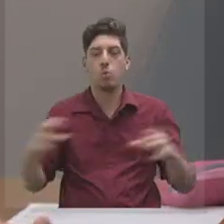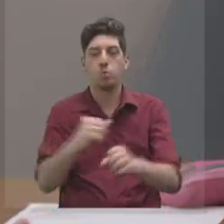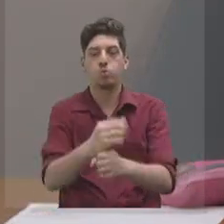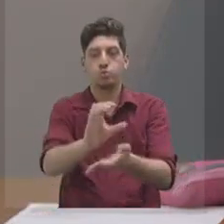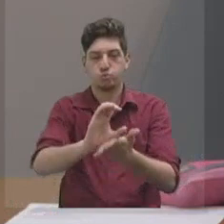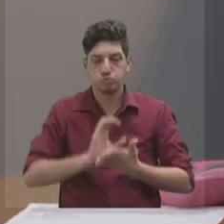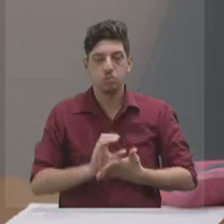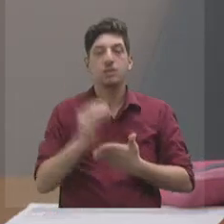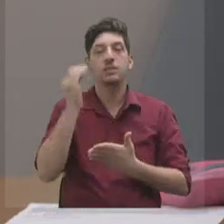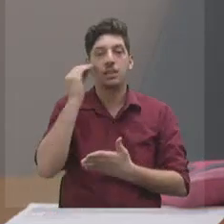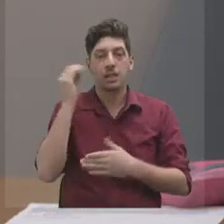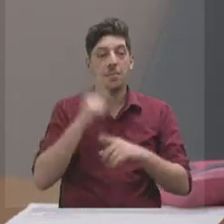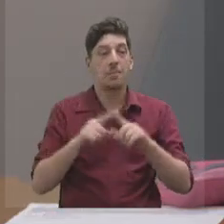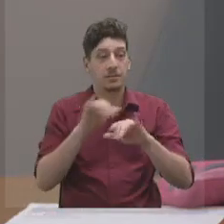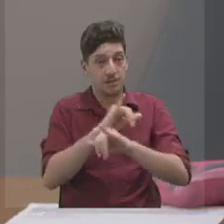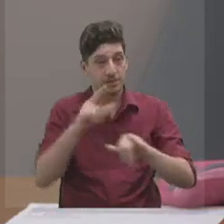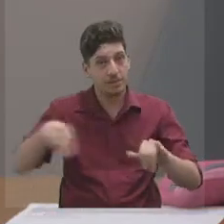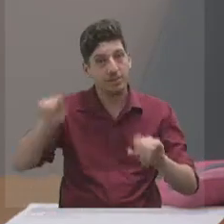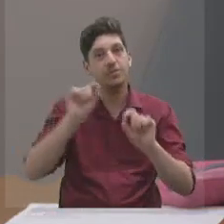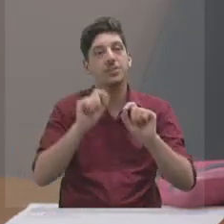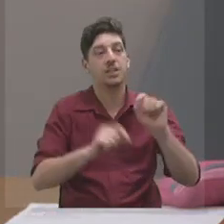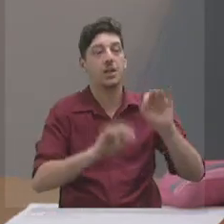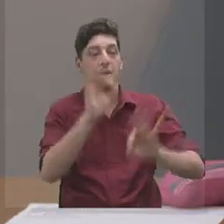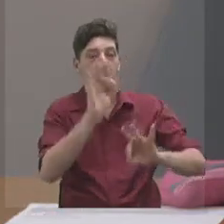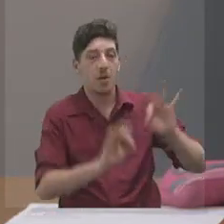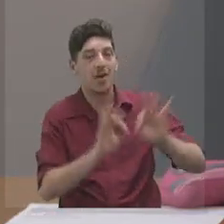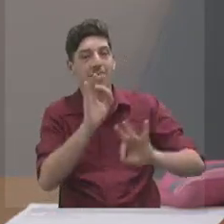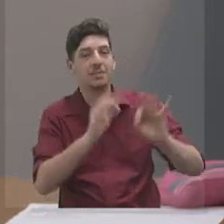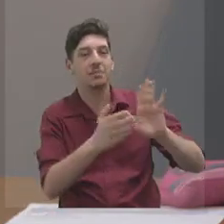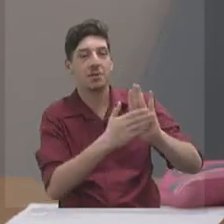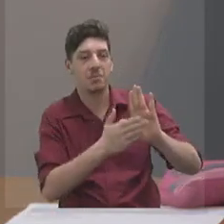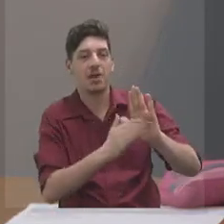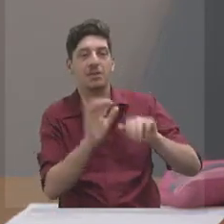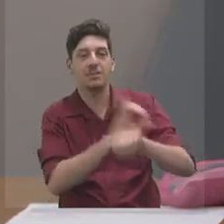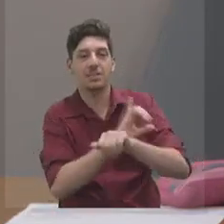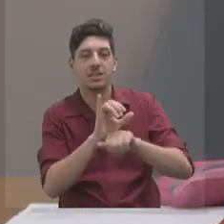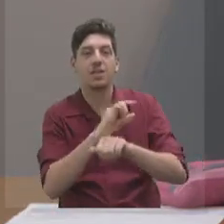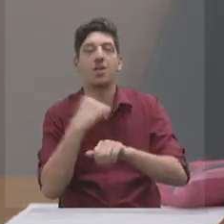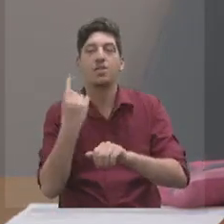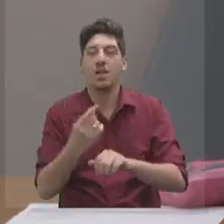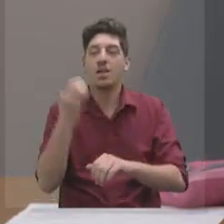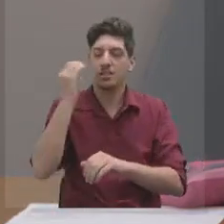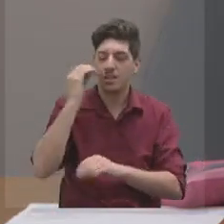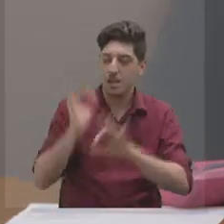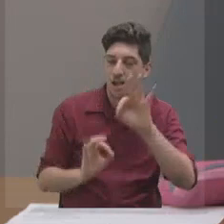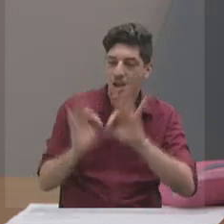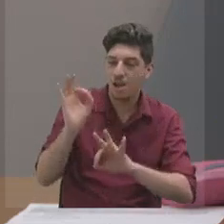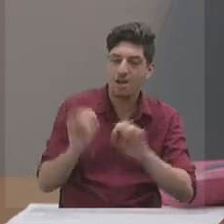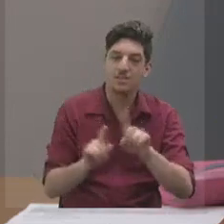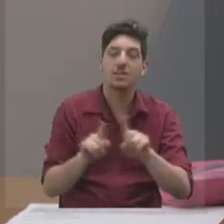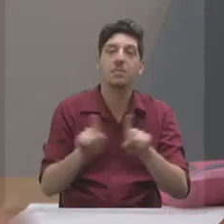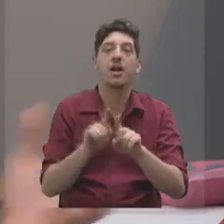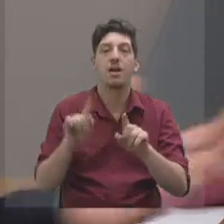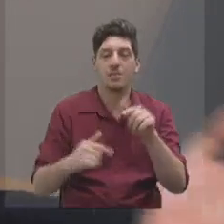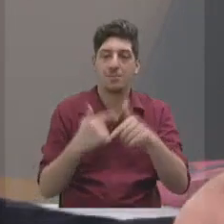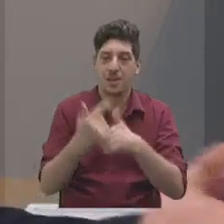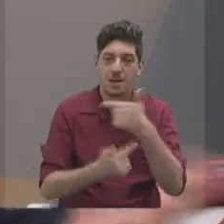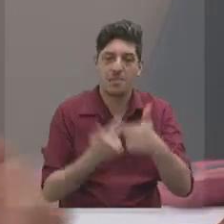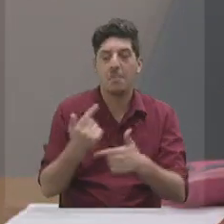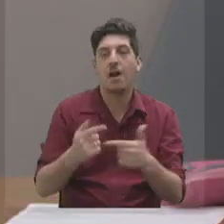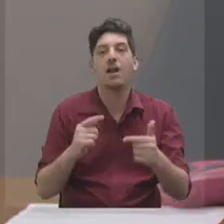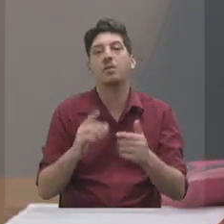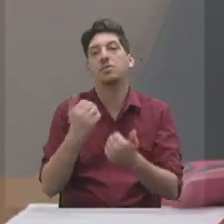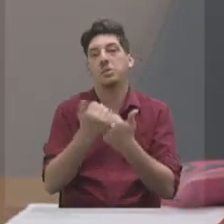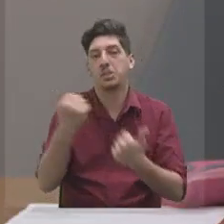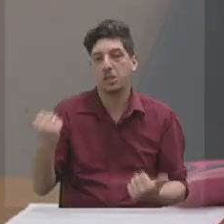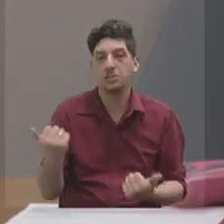essa clareza mas é de que do ponto do planejamento estratégico né estava nos preparando e esse é um trabalho que né o diretor